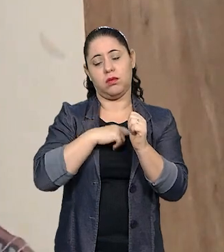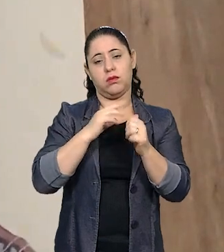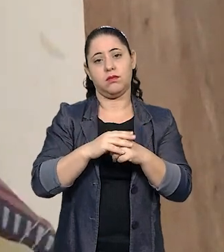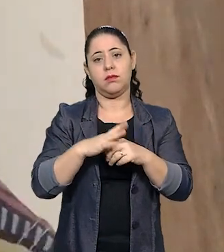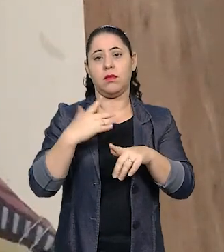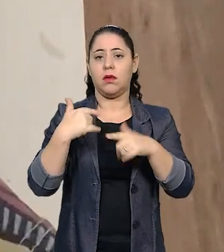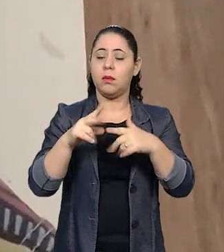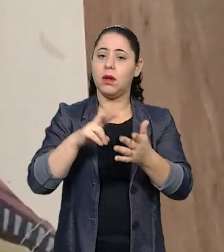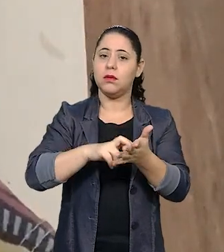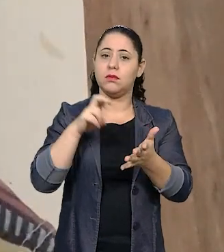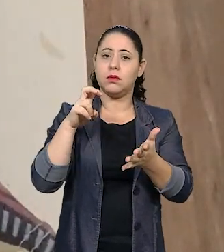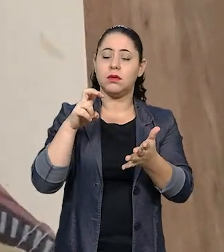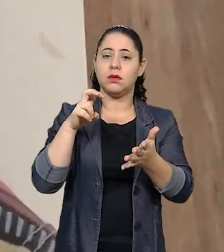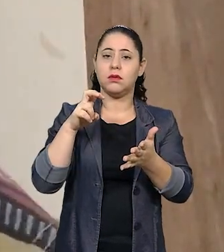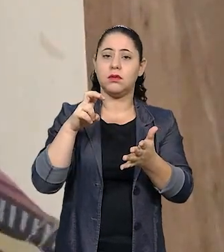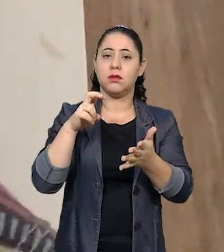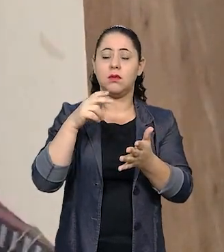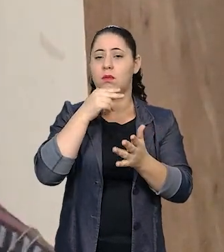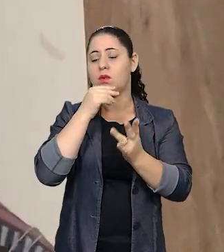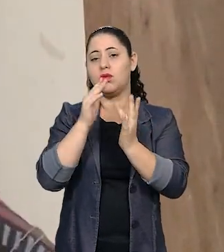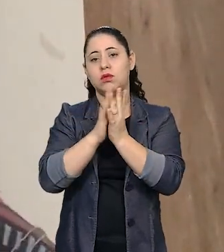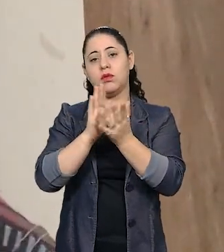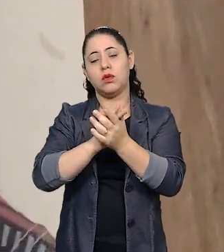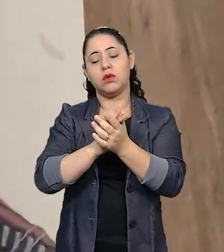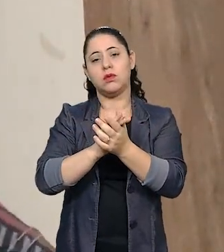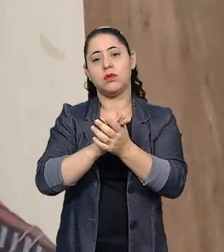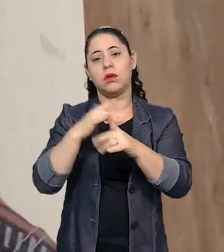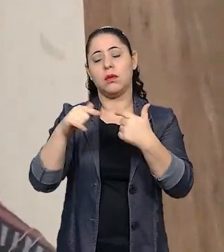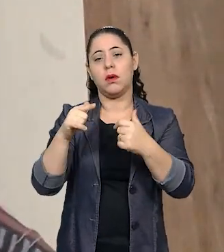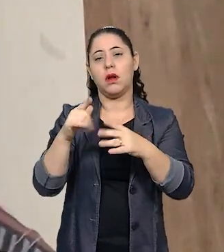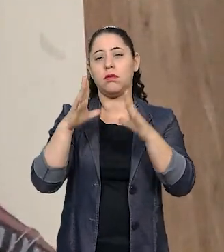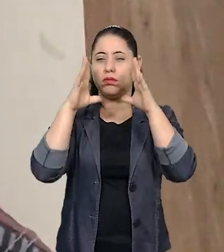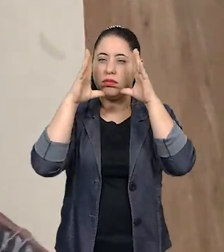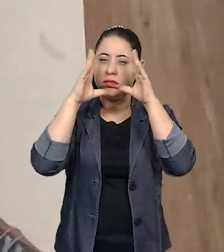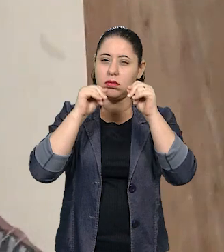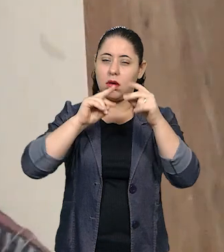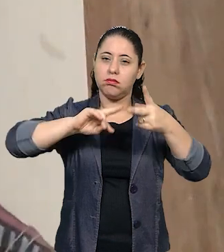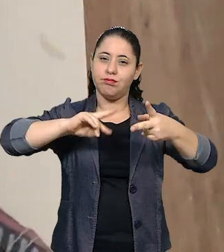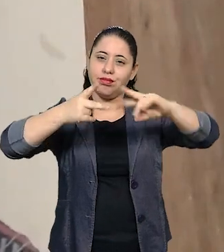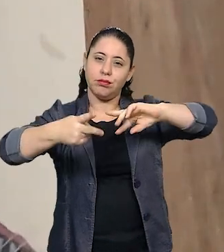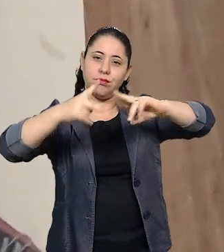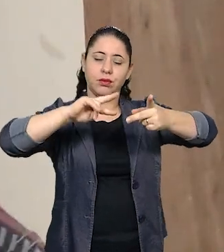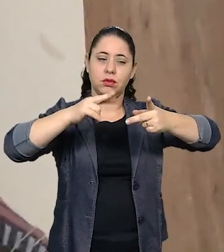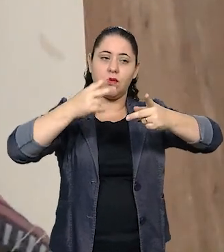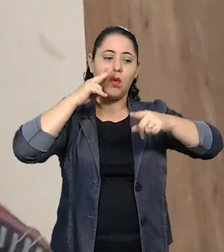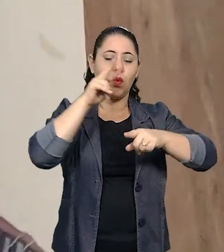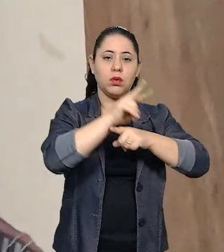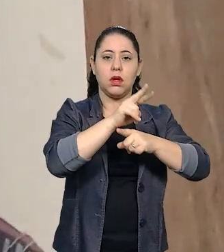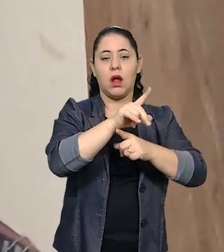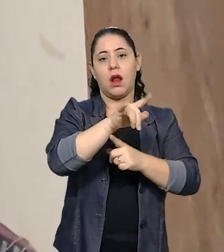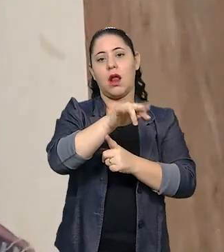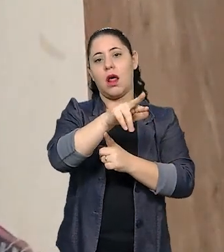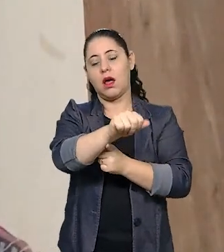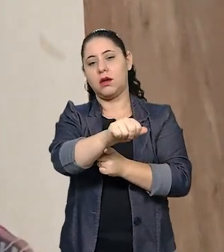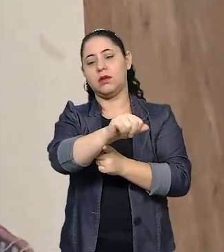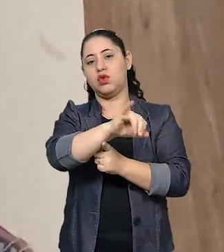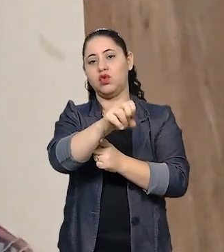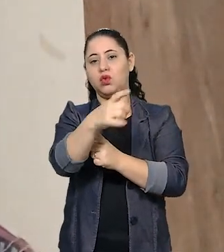pagar esse valor para ela. Então preferimos que ela ficasse em casa, né, com a gente, eu trabalhando de